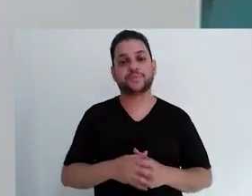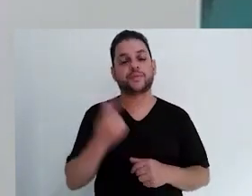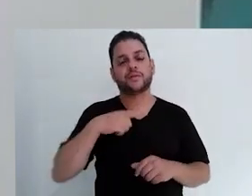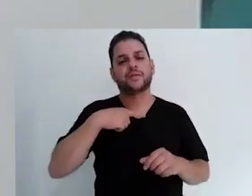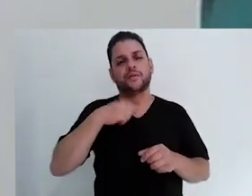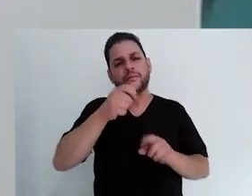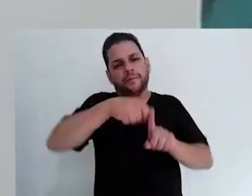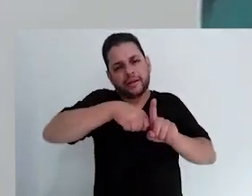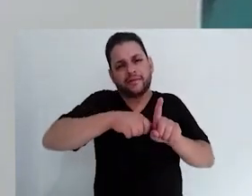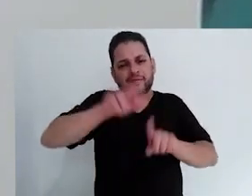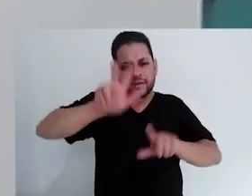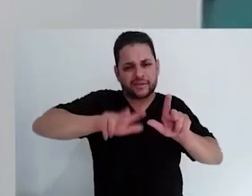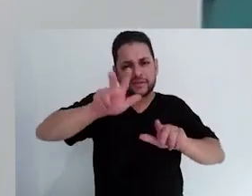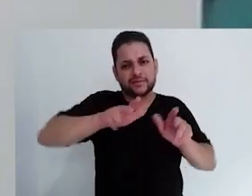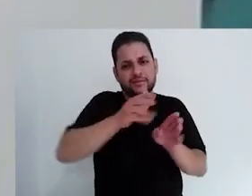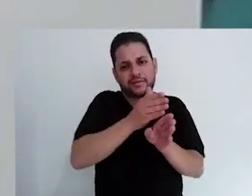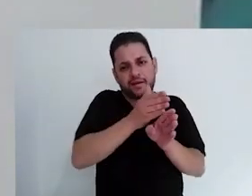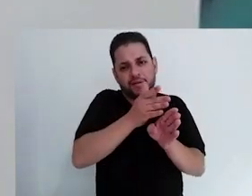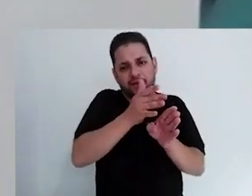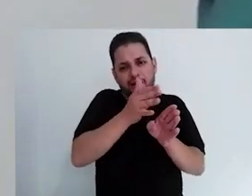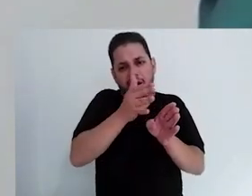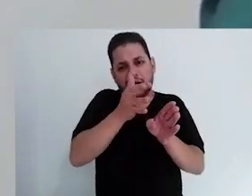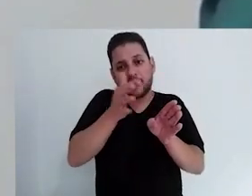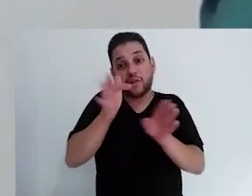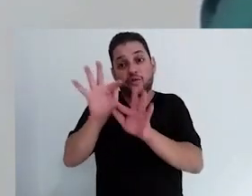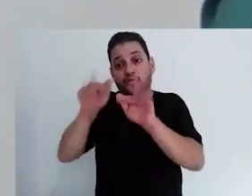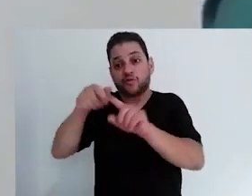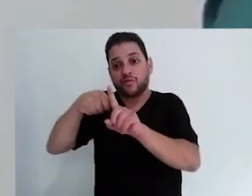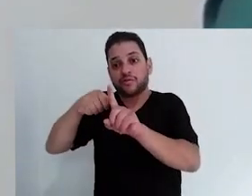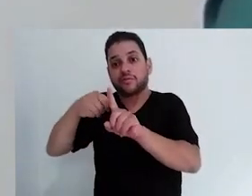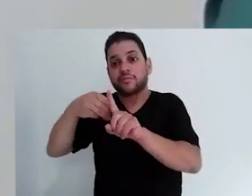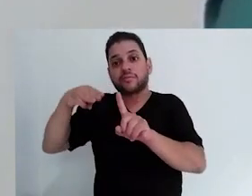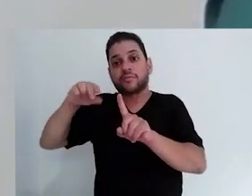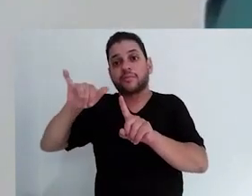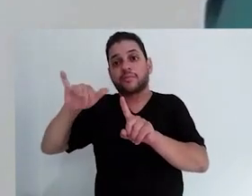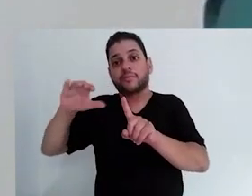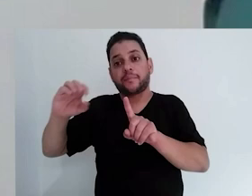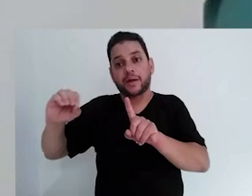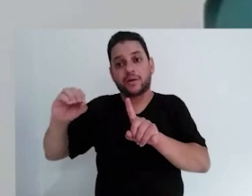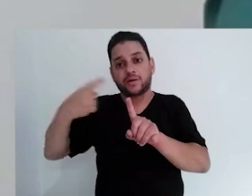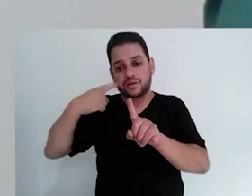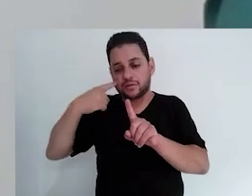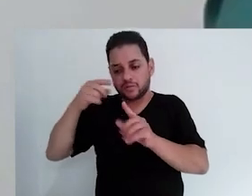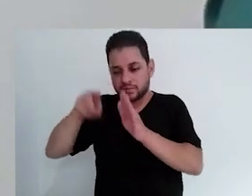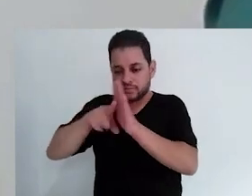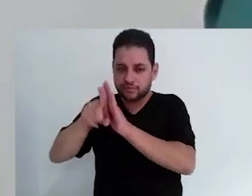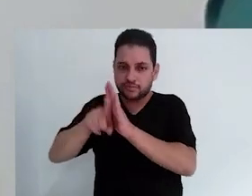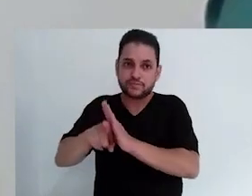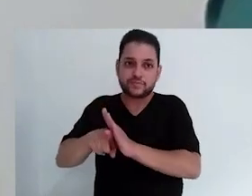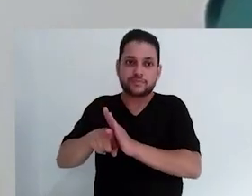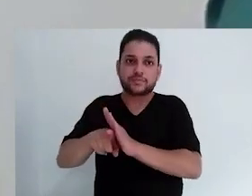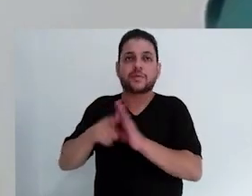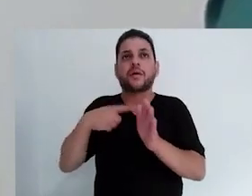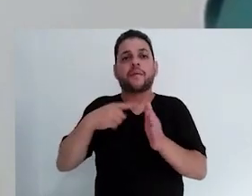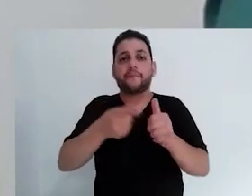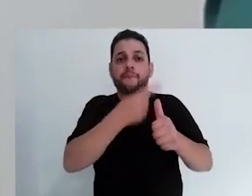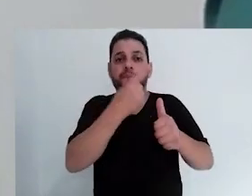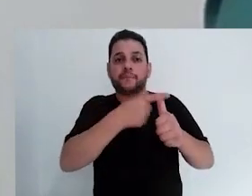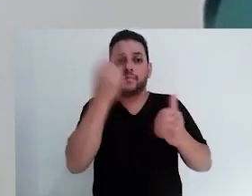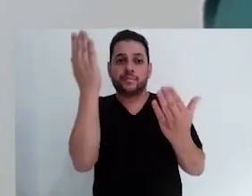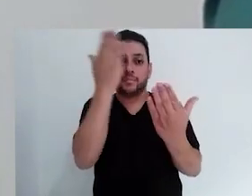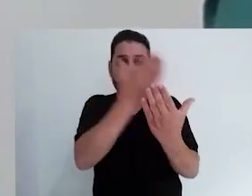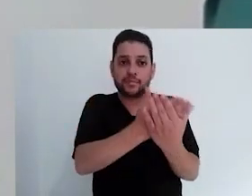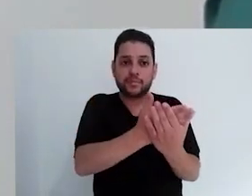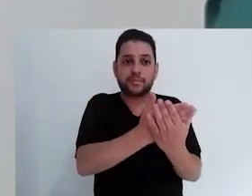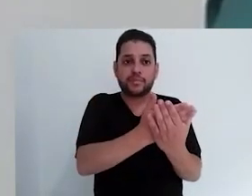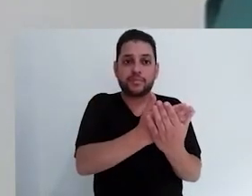até o final de maio, que foi quando eu fiz o levantamento desses números, a primeira remessa vieram processos de 6